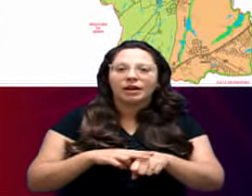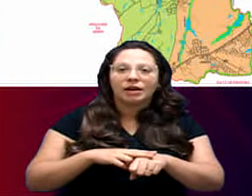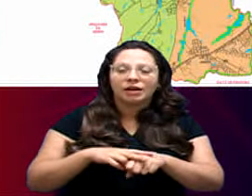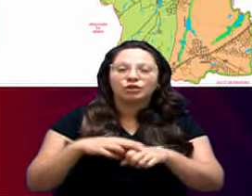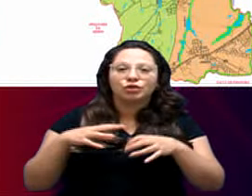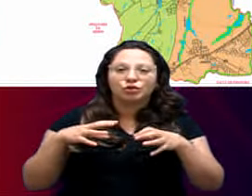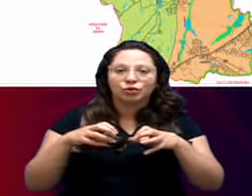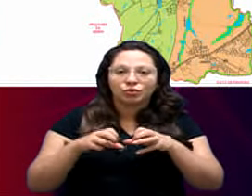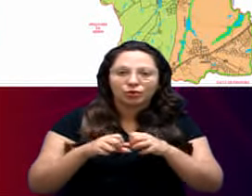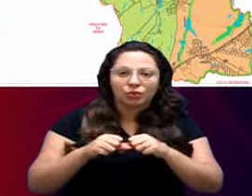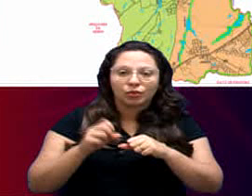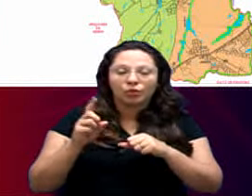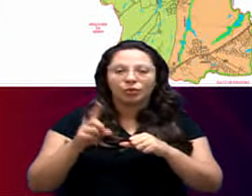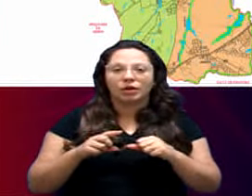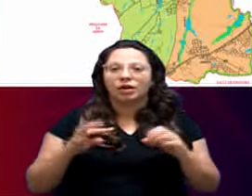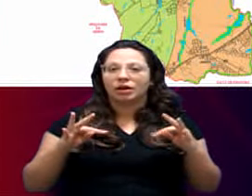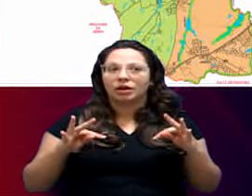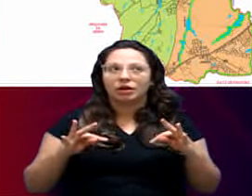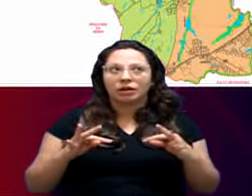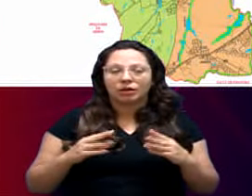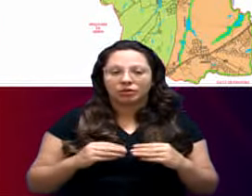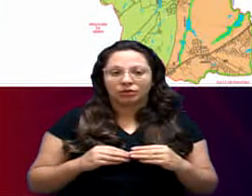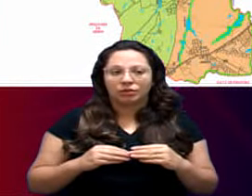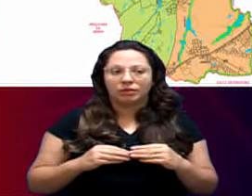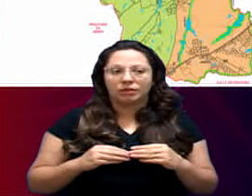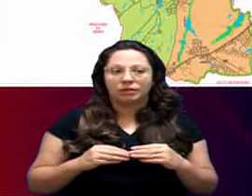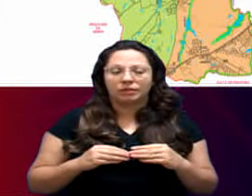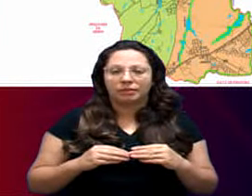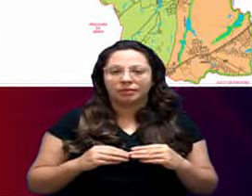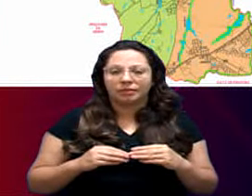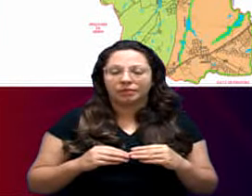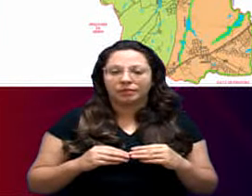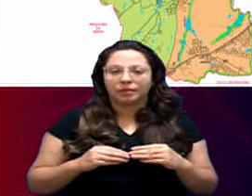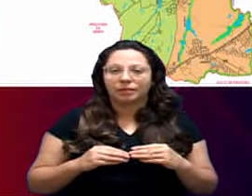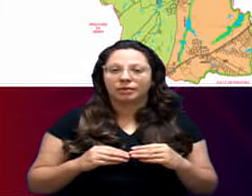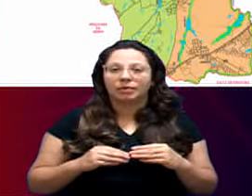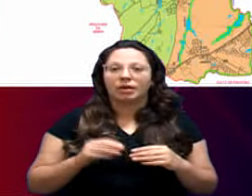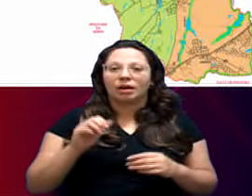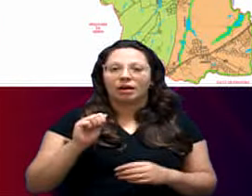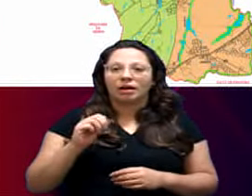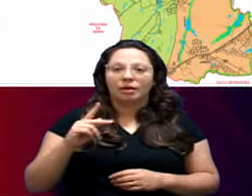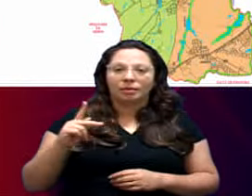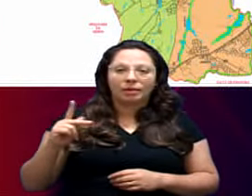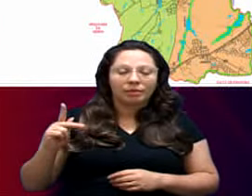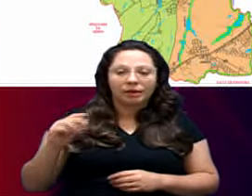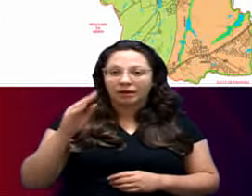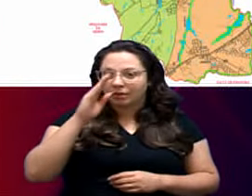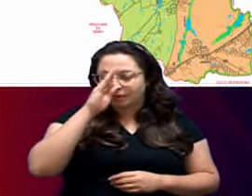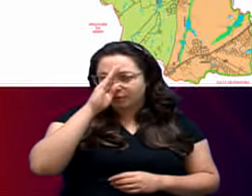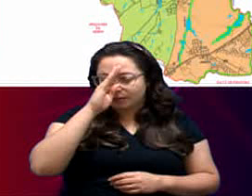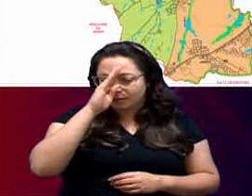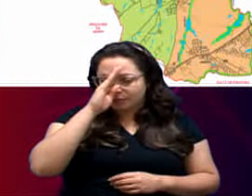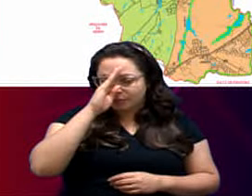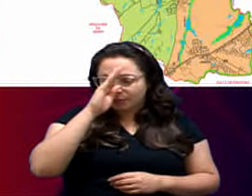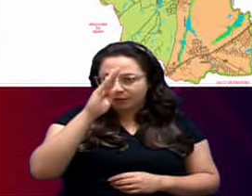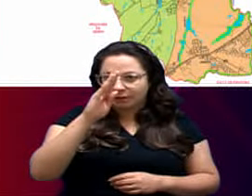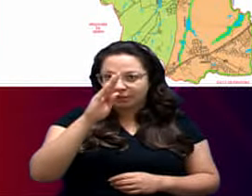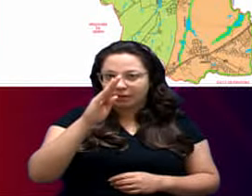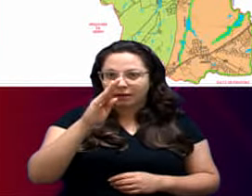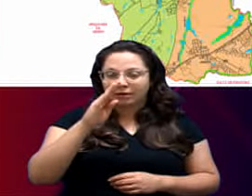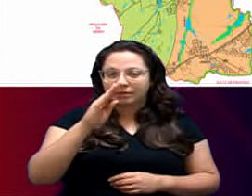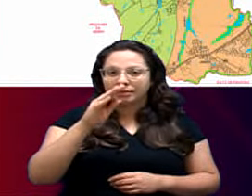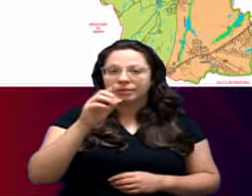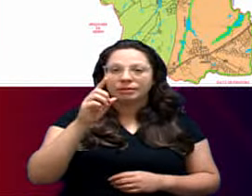é toda a a faixa de a app dos principais eh Rios em